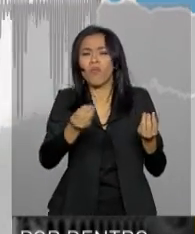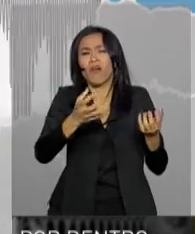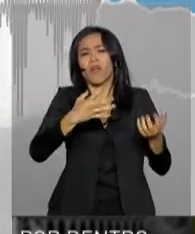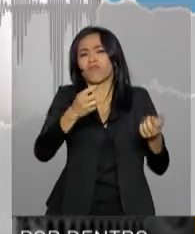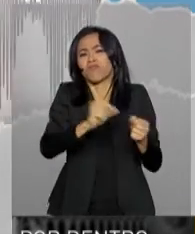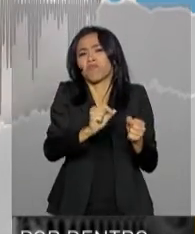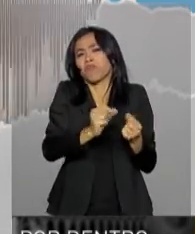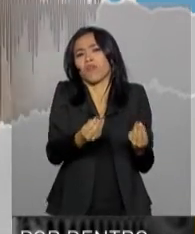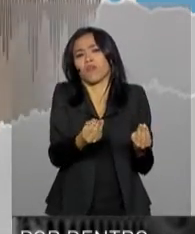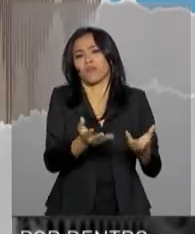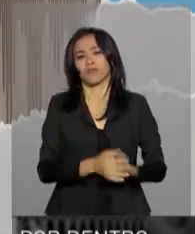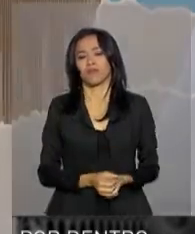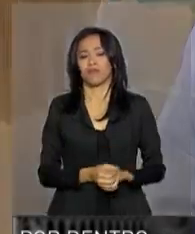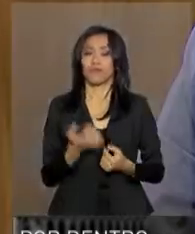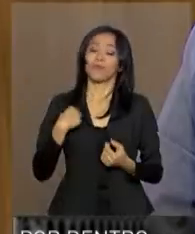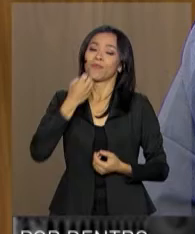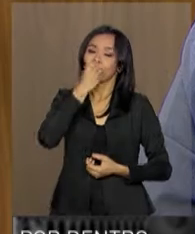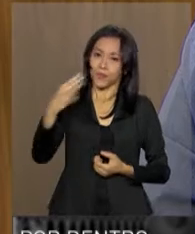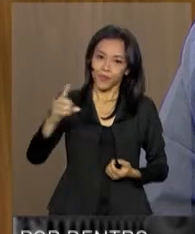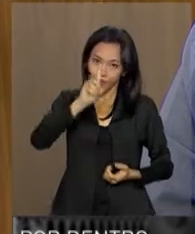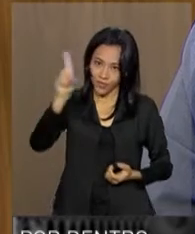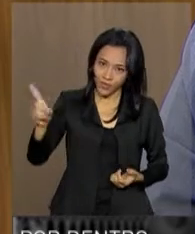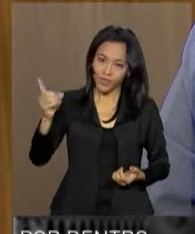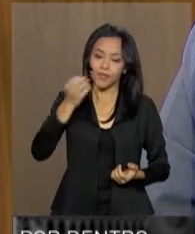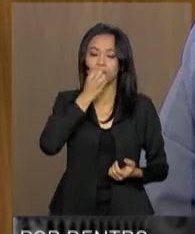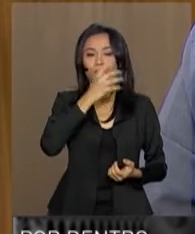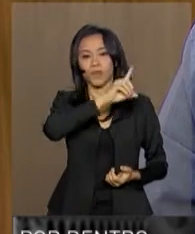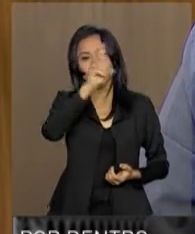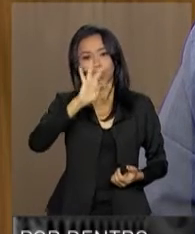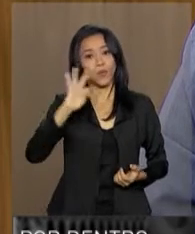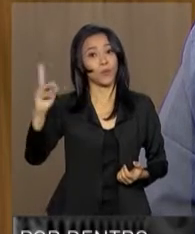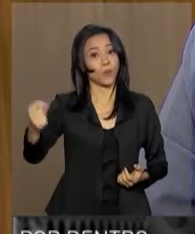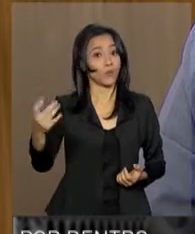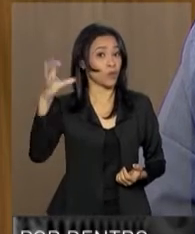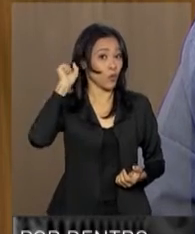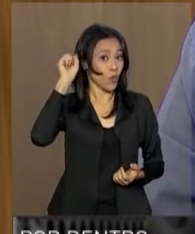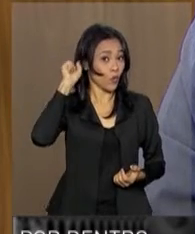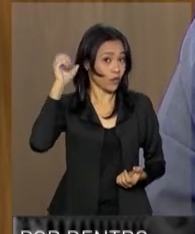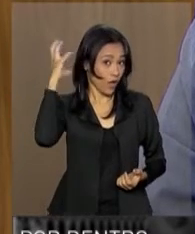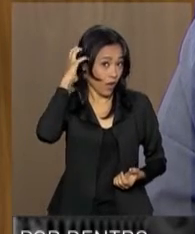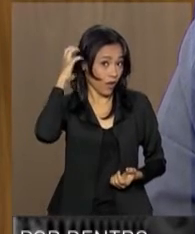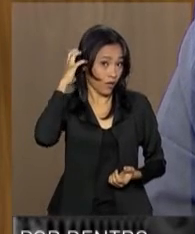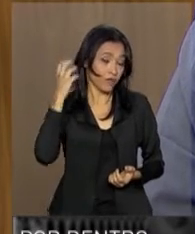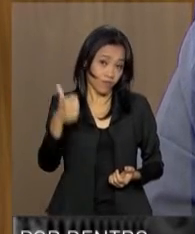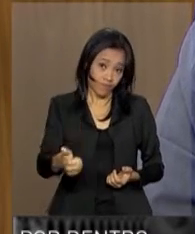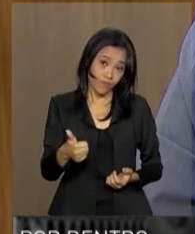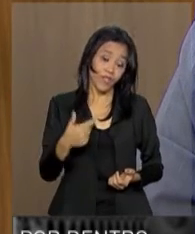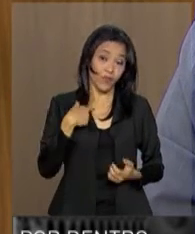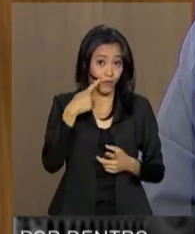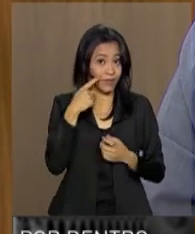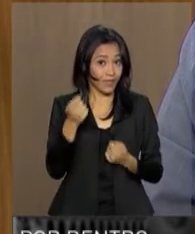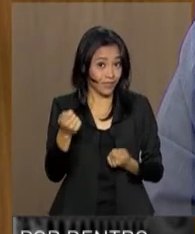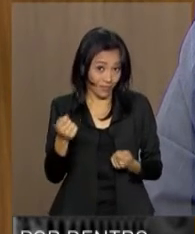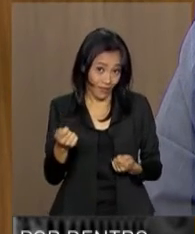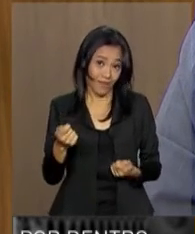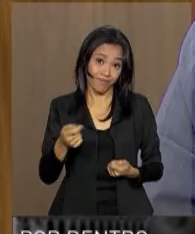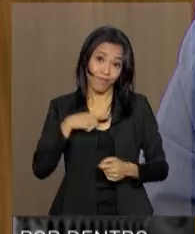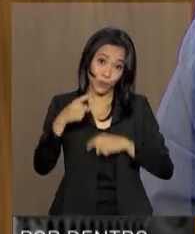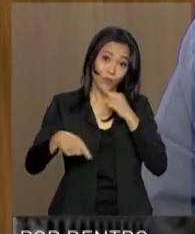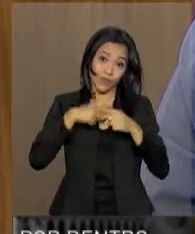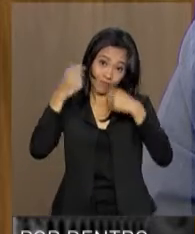do dia daniel brondi ouvintes da rádio band b banda b desculpa vou tentar solucionar suas